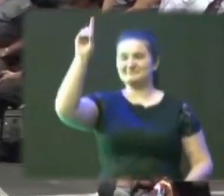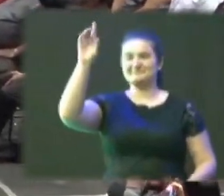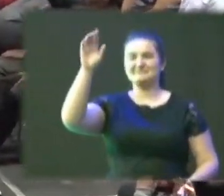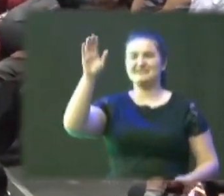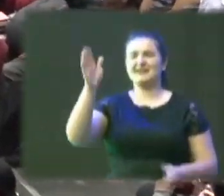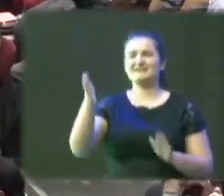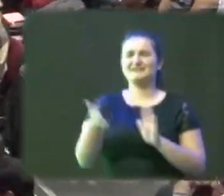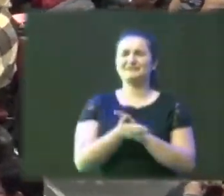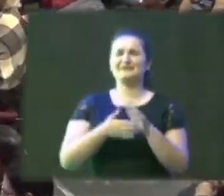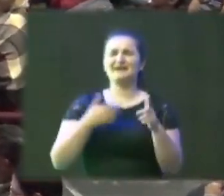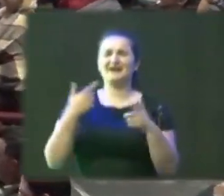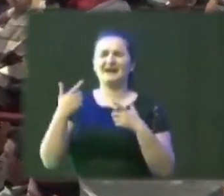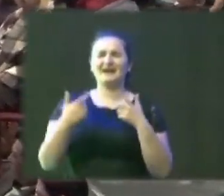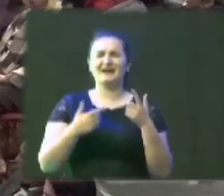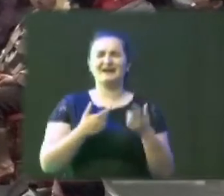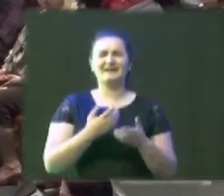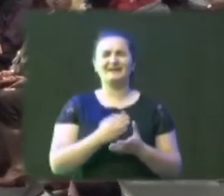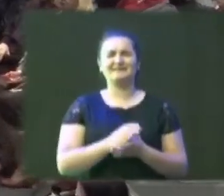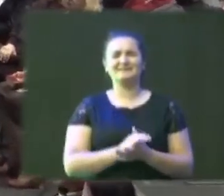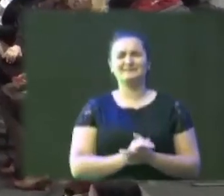Remanda que sou.